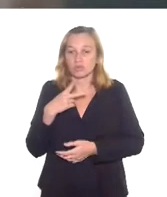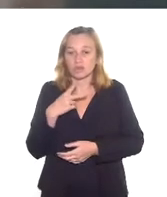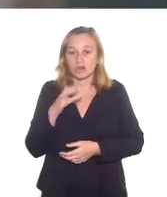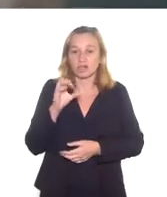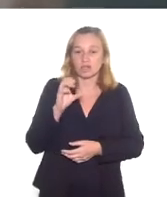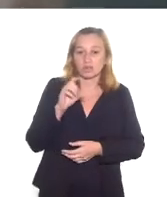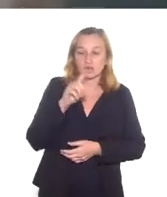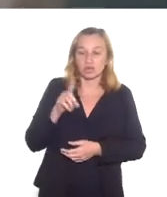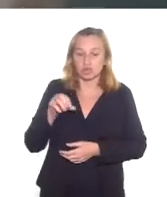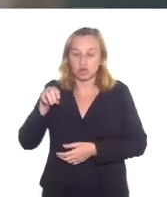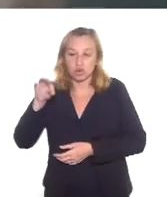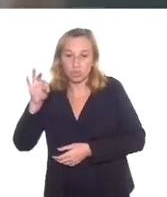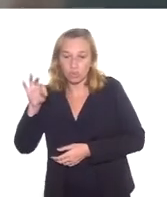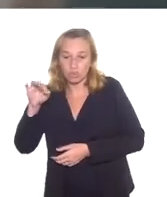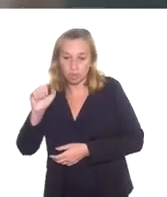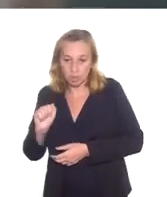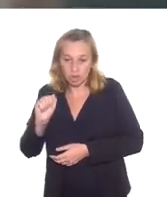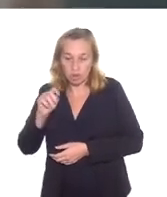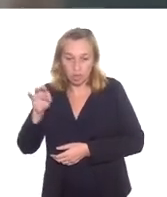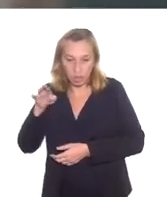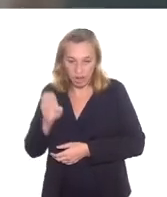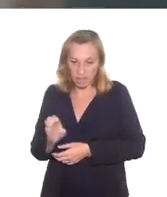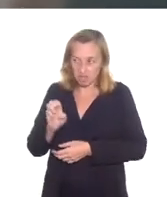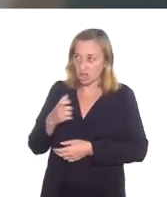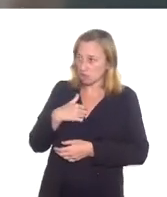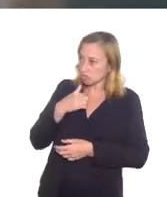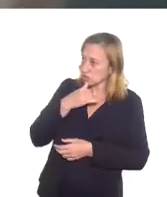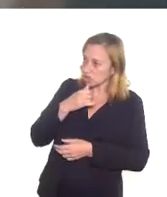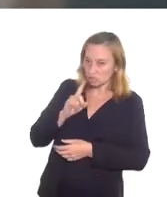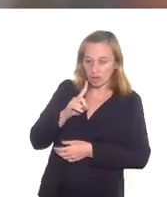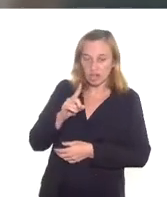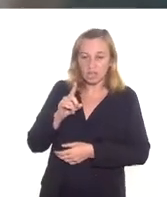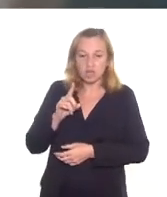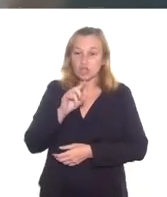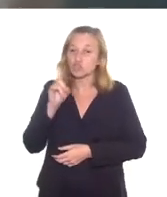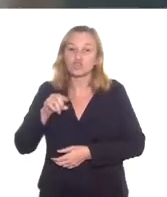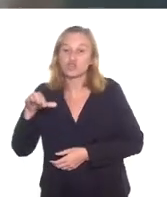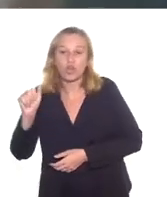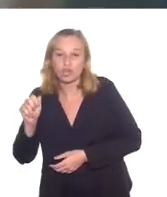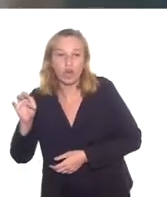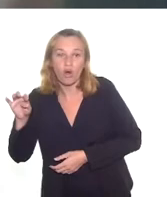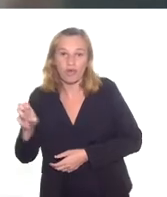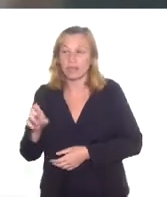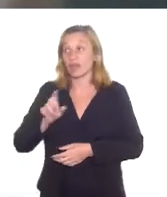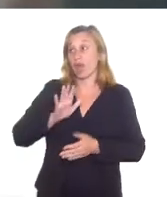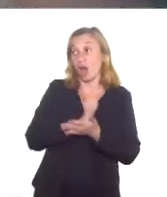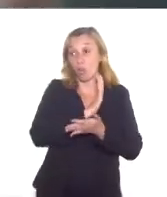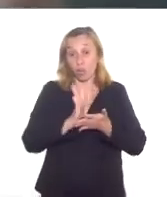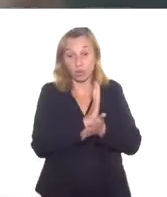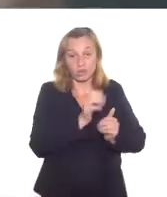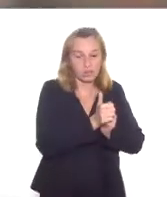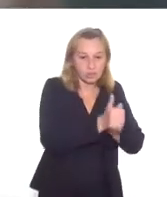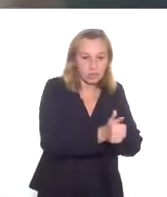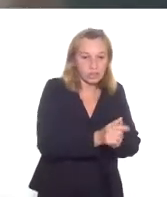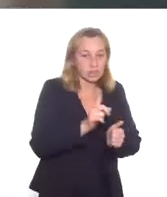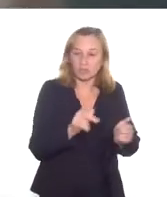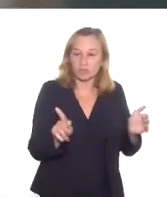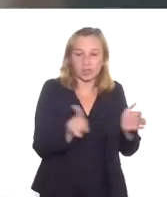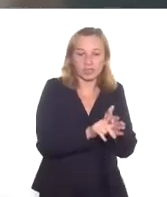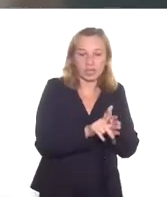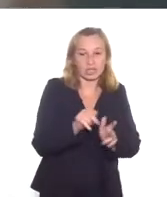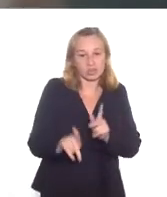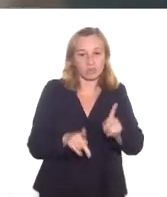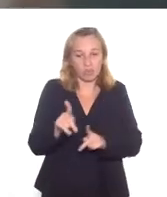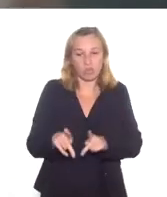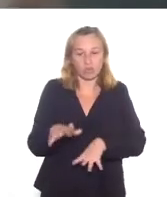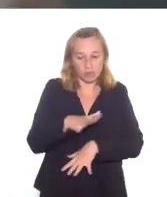fica um pouco triste, porque não é a Zona Oeste, né? É algum segmento da Zona Oeste que não diz respeito à população da nossa